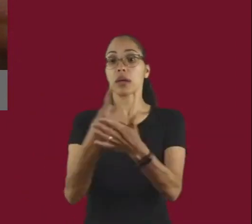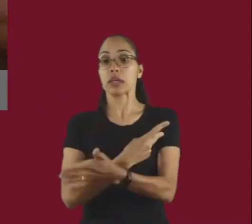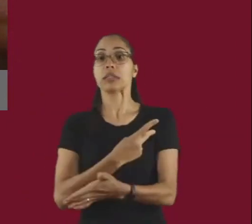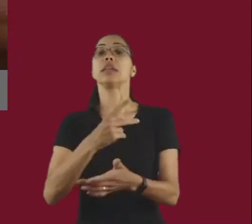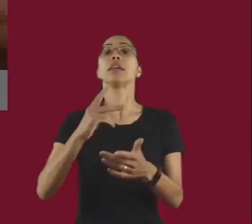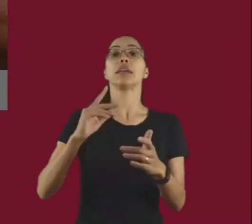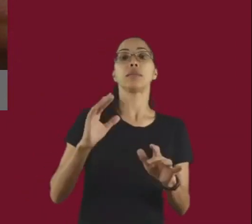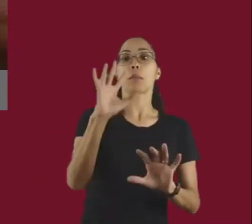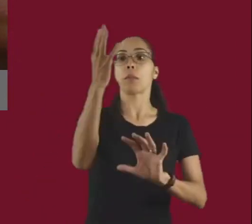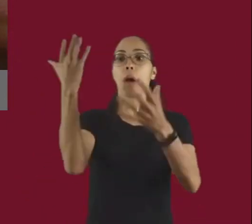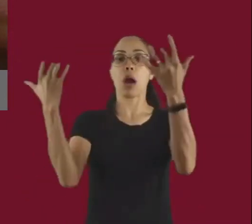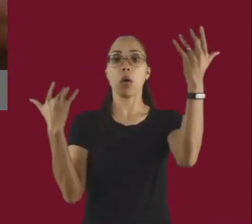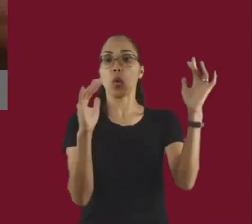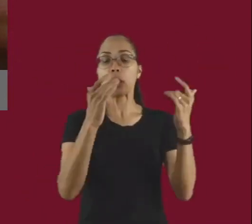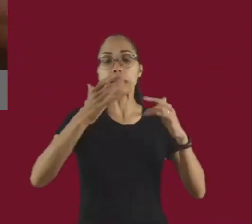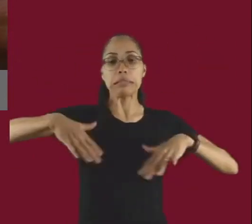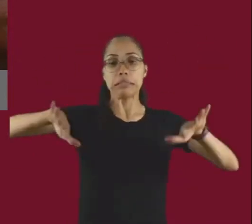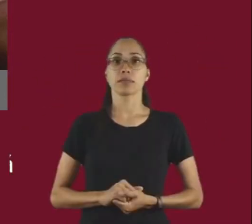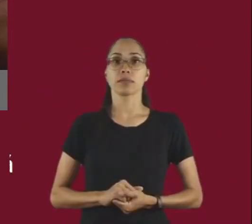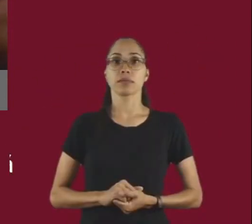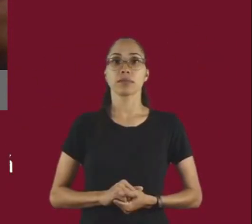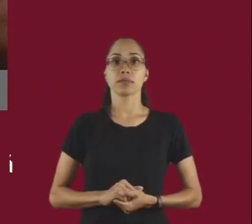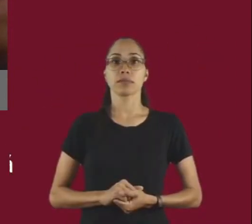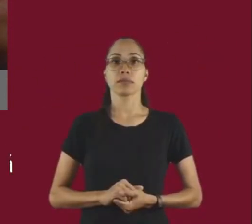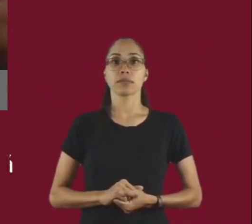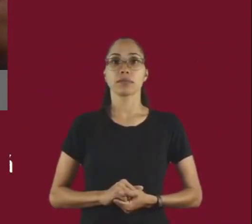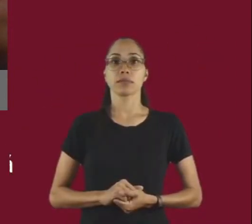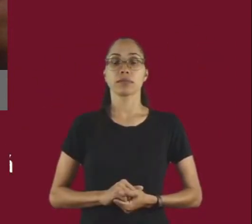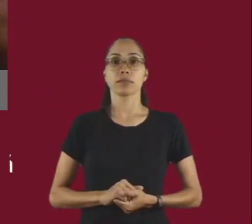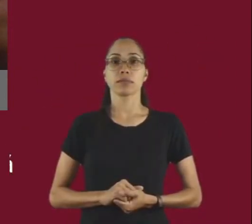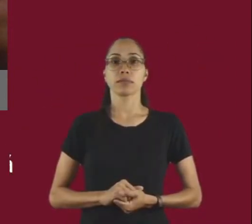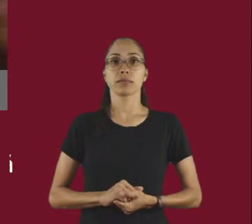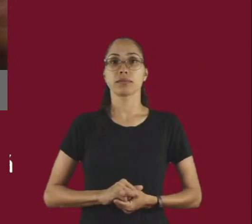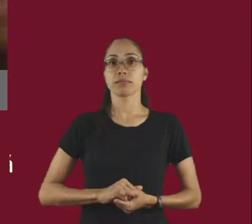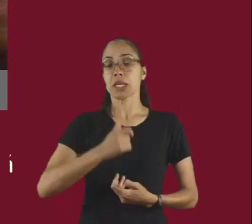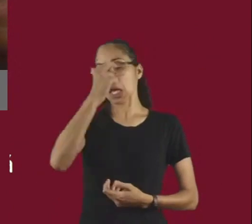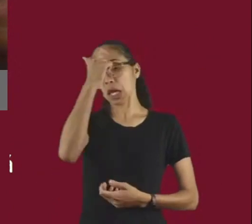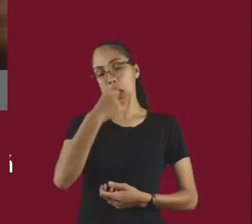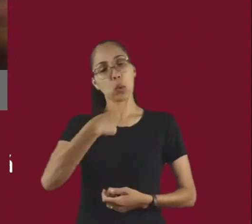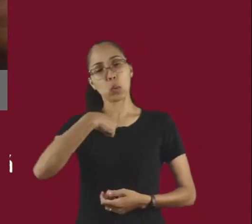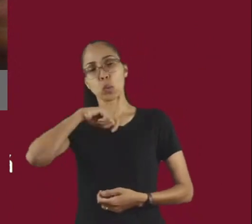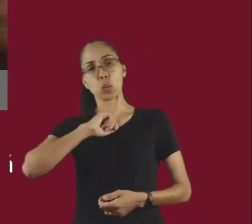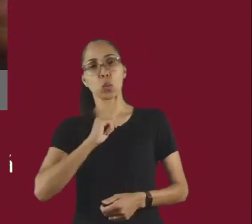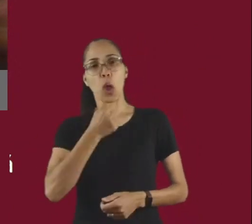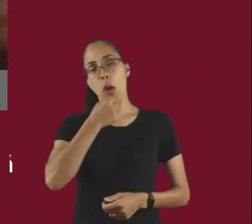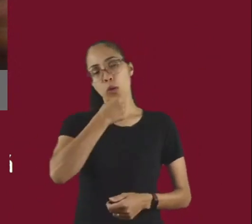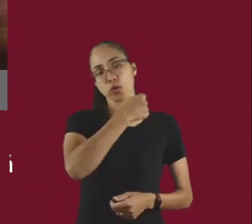E mesmo assim a gente está nessa situação. Eu, como jornalista, isso foi